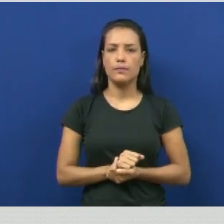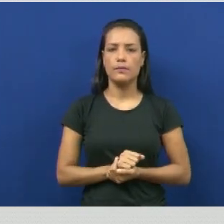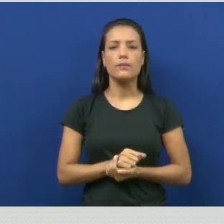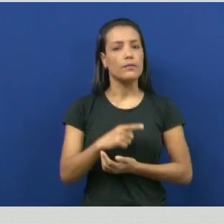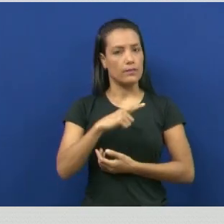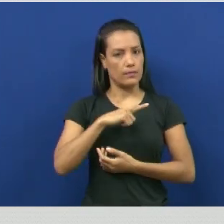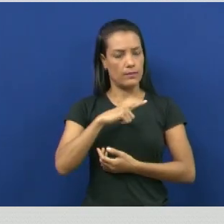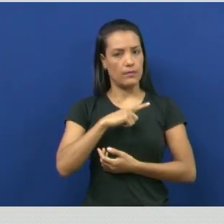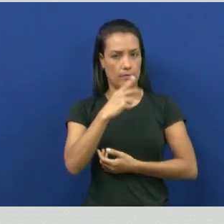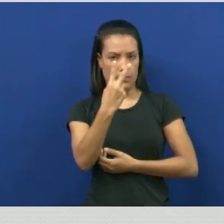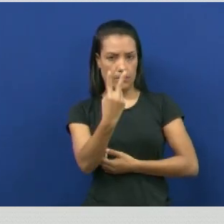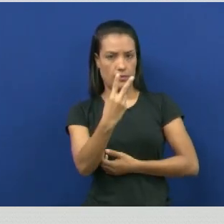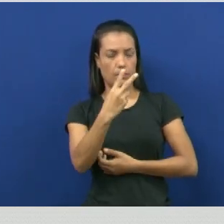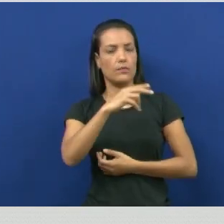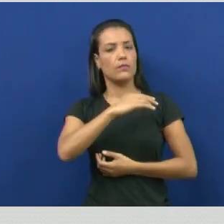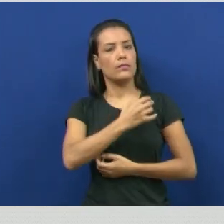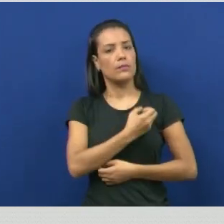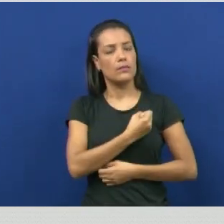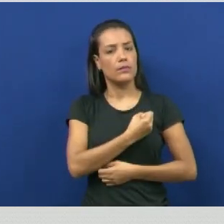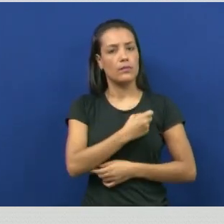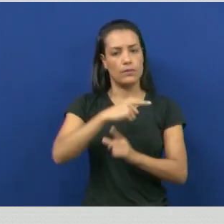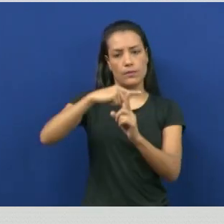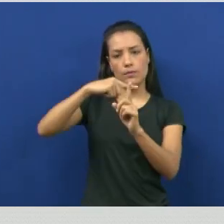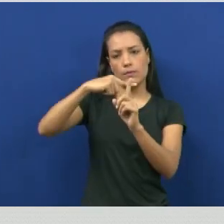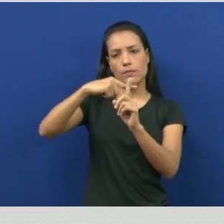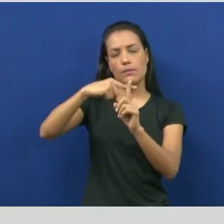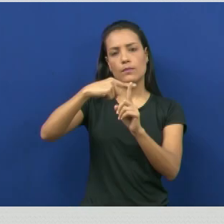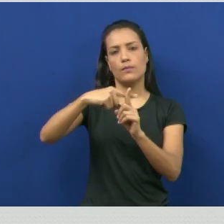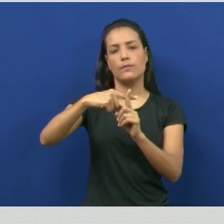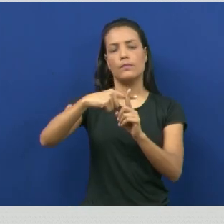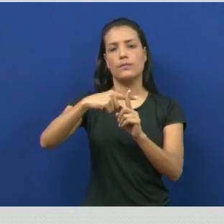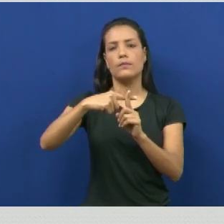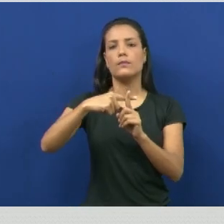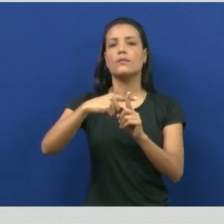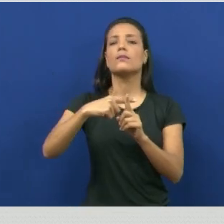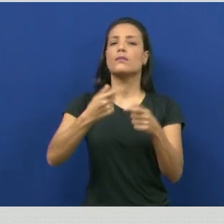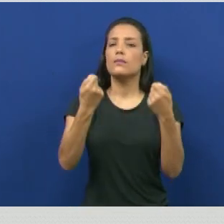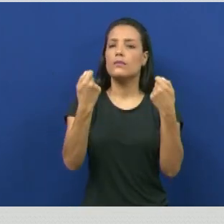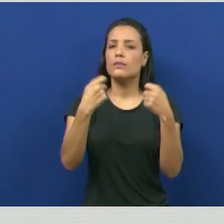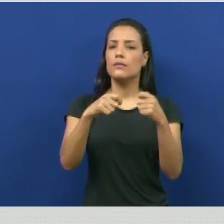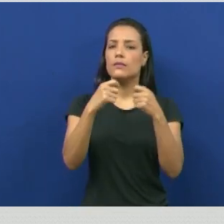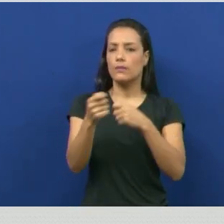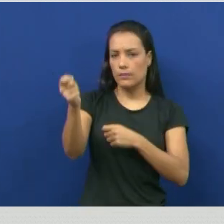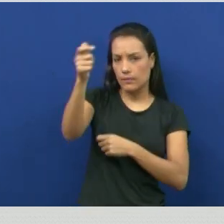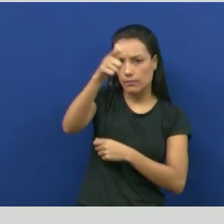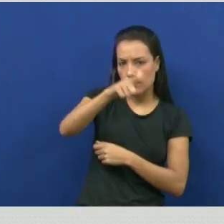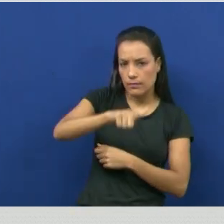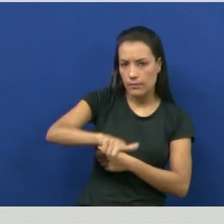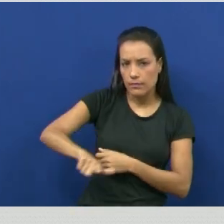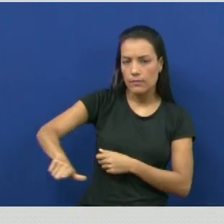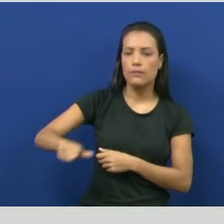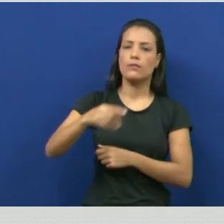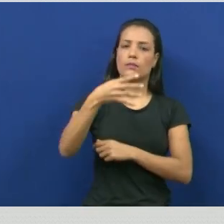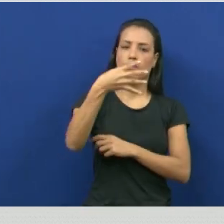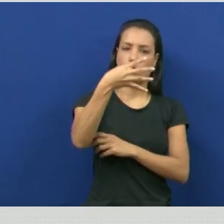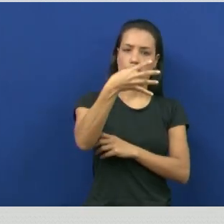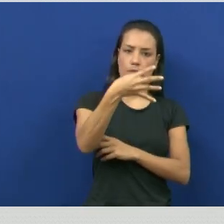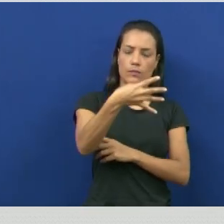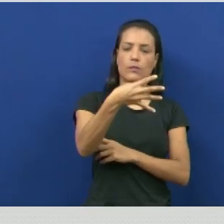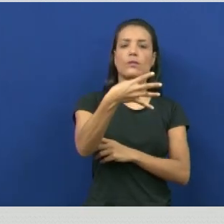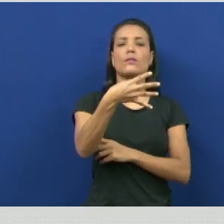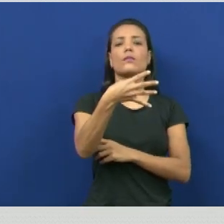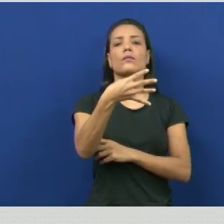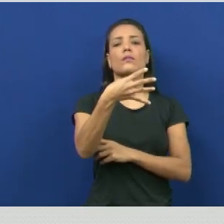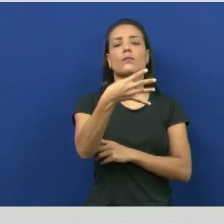números positivos, certo? Então, ele está dizendo que eu tenho que repetir o meu 4 6 vezes, certo? Então, eu vou